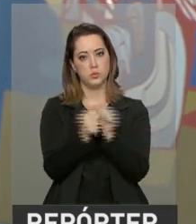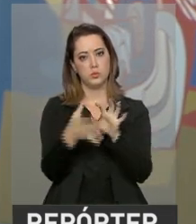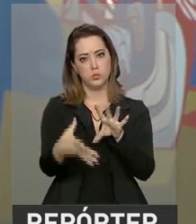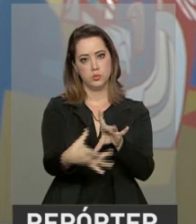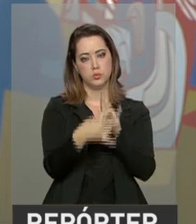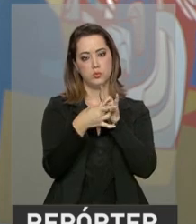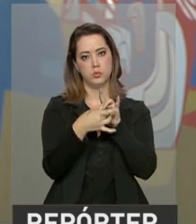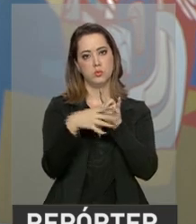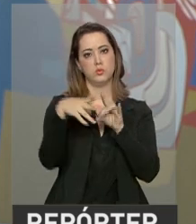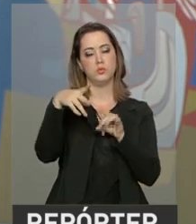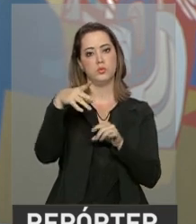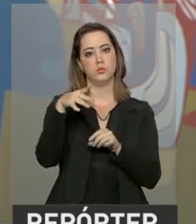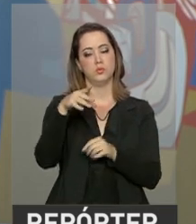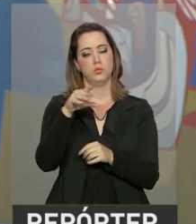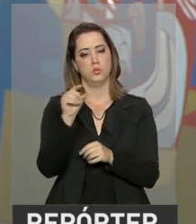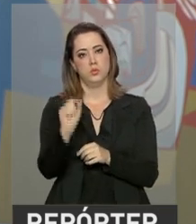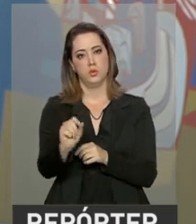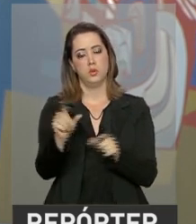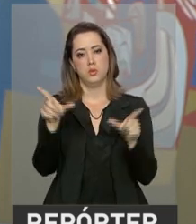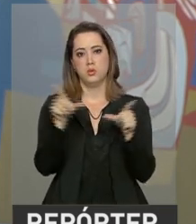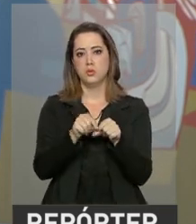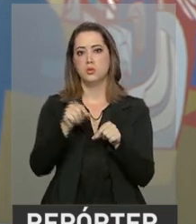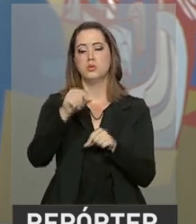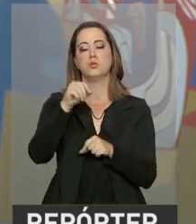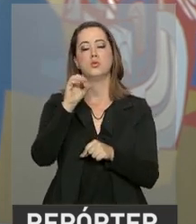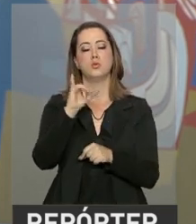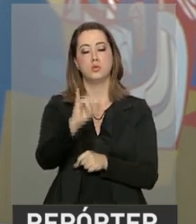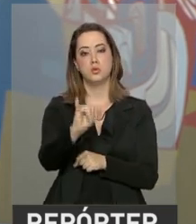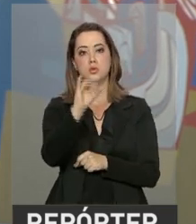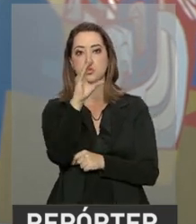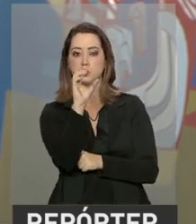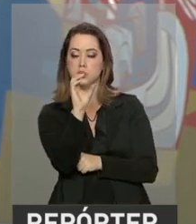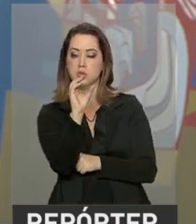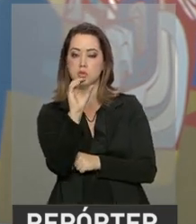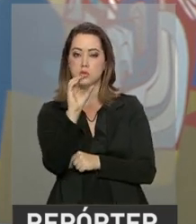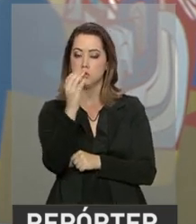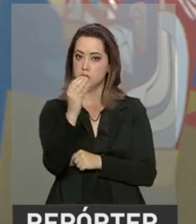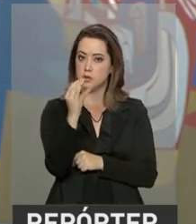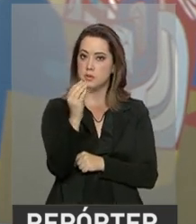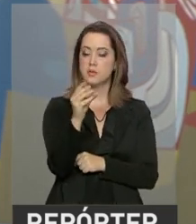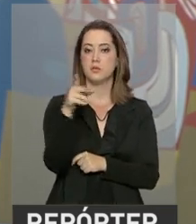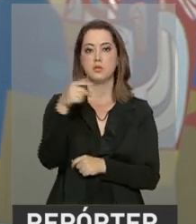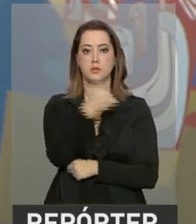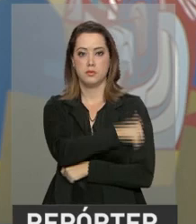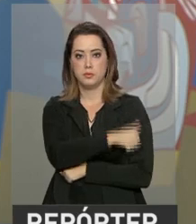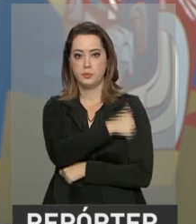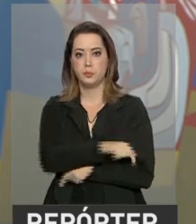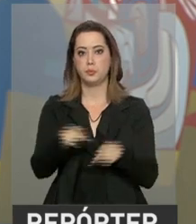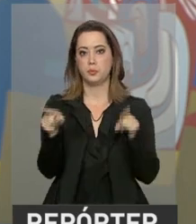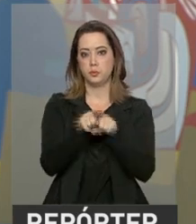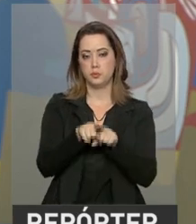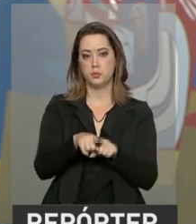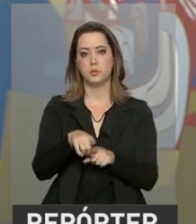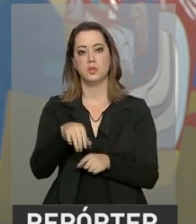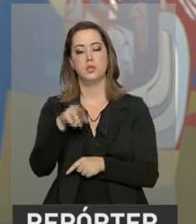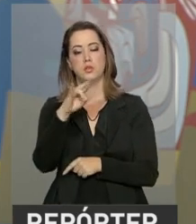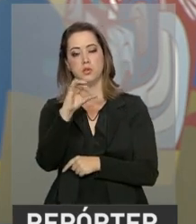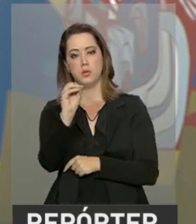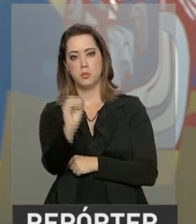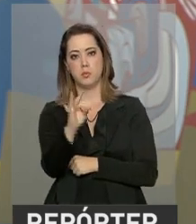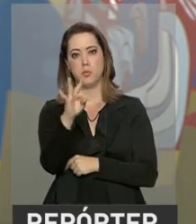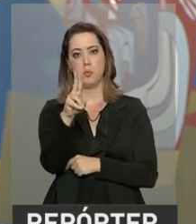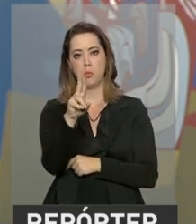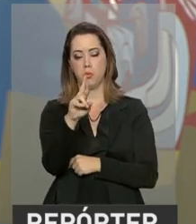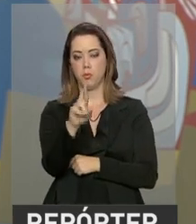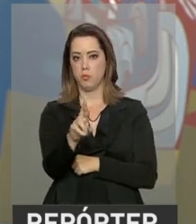Federal de Educação Ciência e Tecnologia do Rio de Janeiro e também em parceria com a Rio Tour a empresa de turismo do município